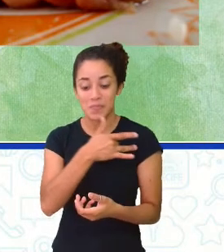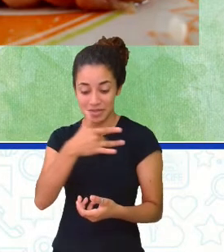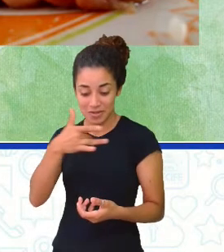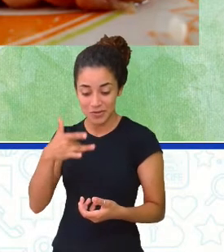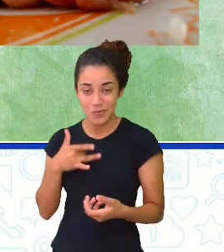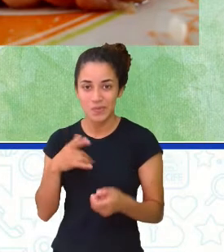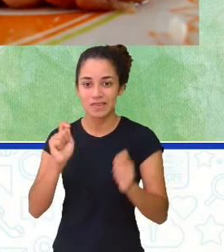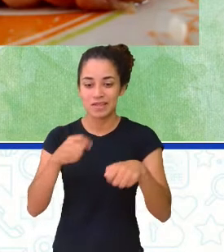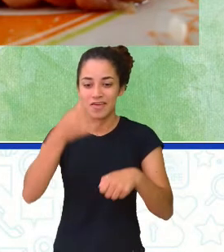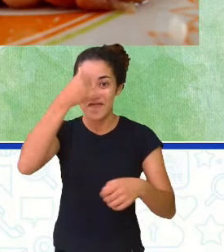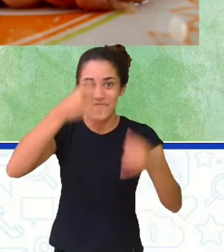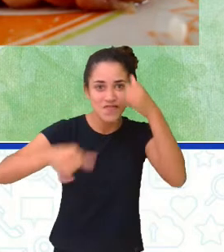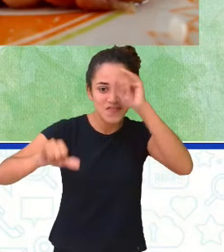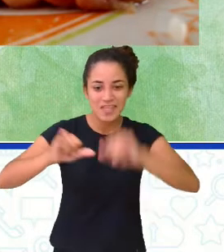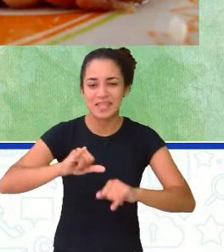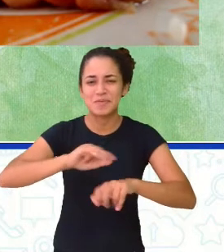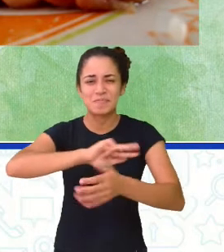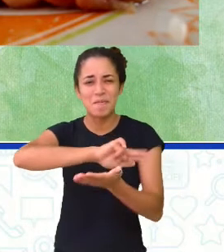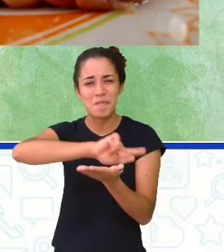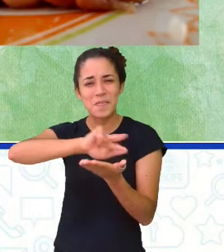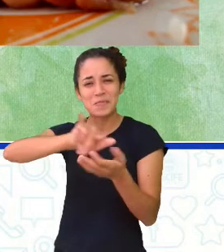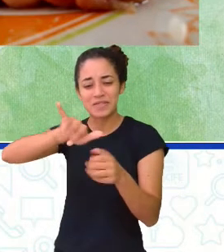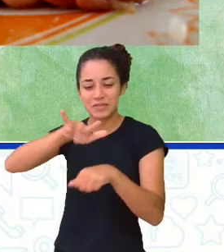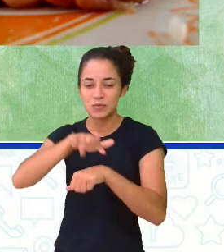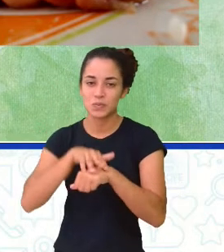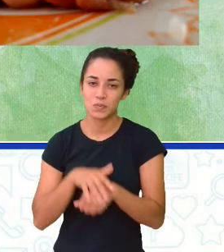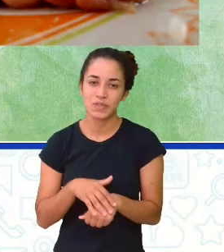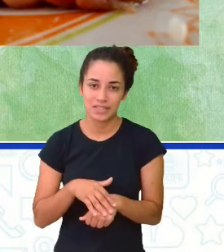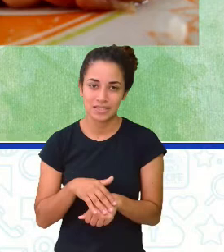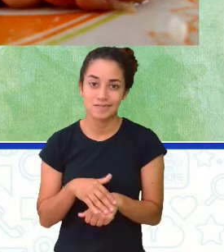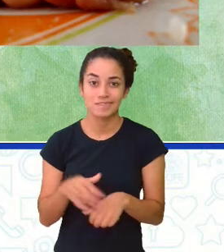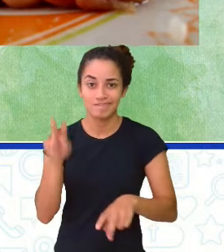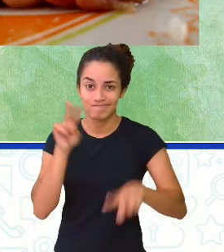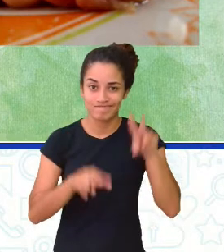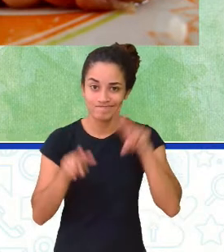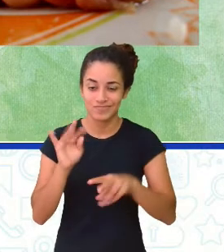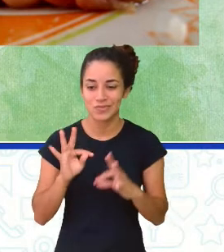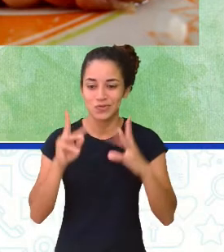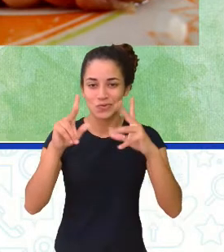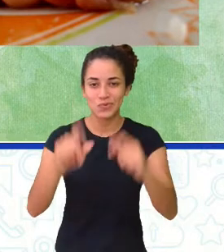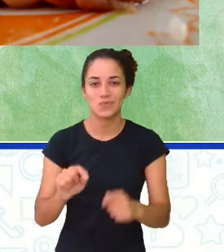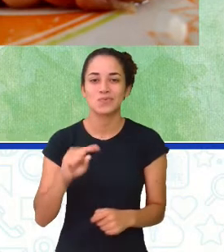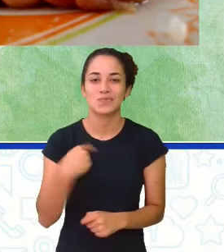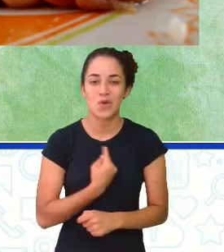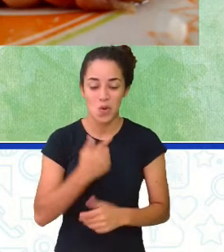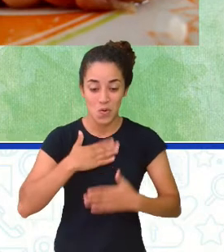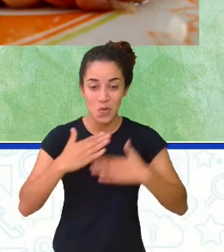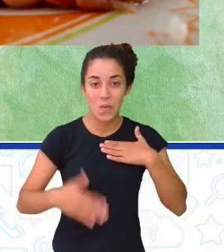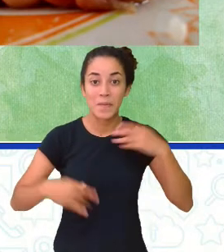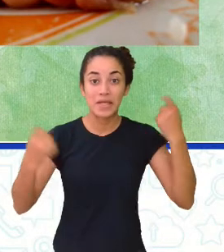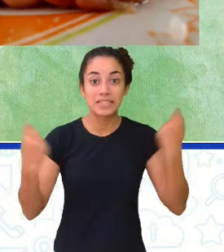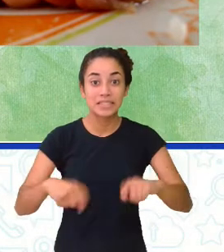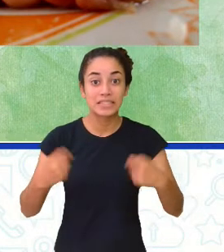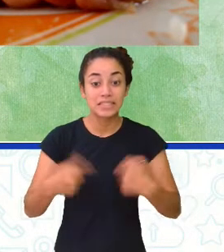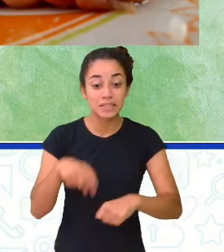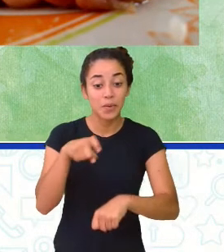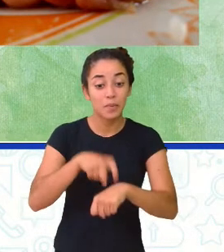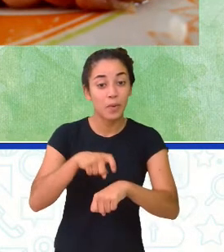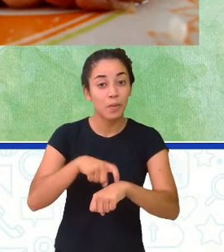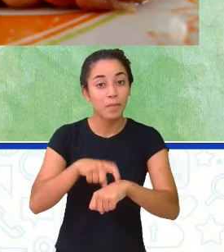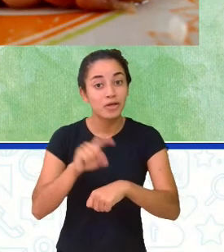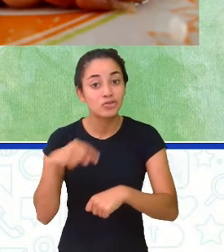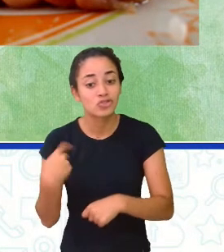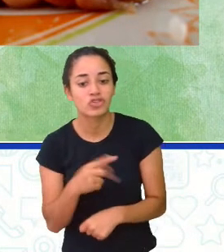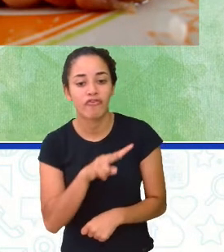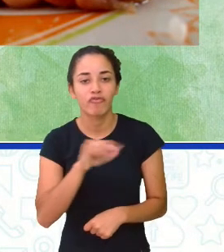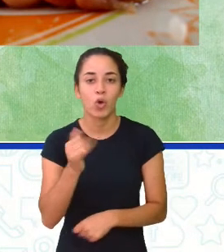várias doenças. Então, observem aí que tudo isso é o que o nosso corpo precisa na hora que a gente está parando aí para fazer